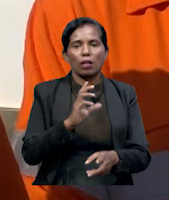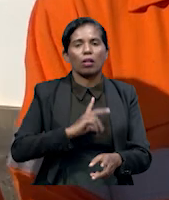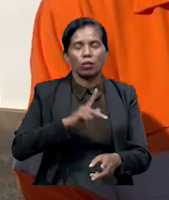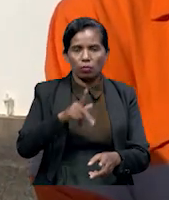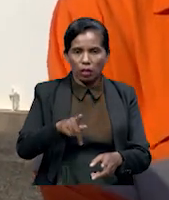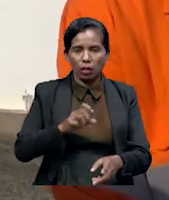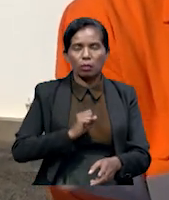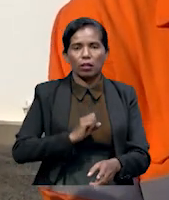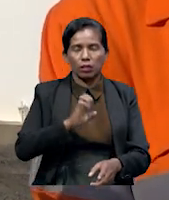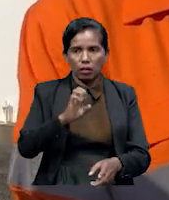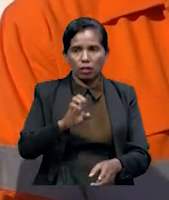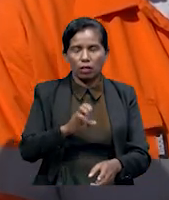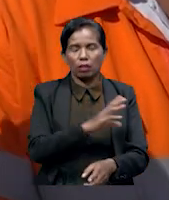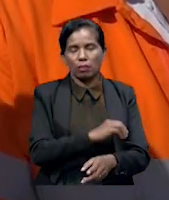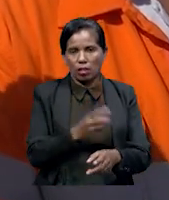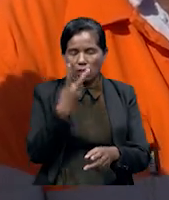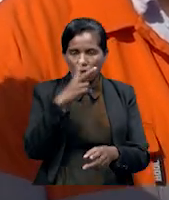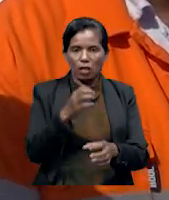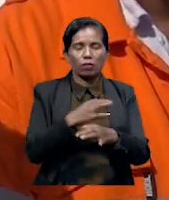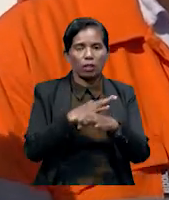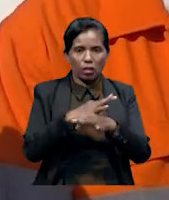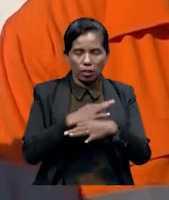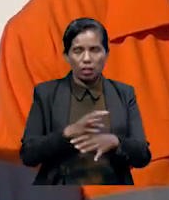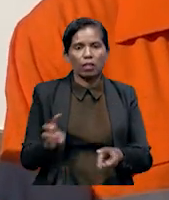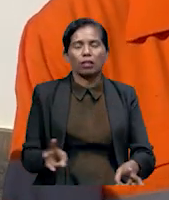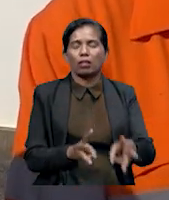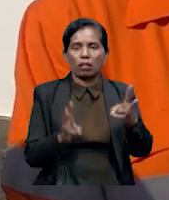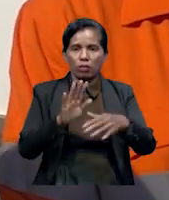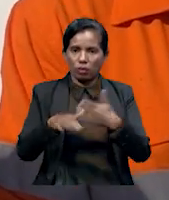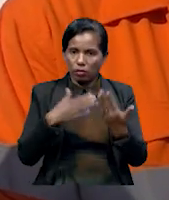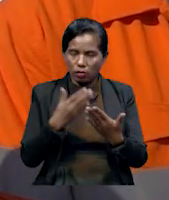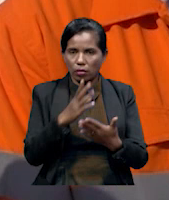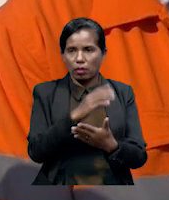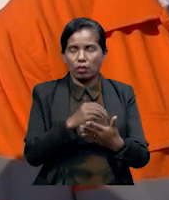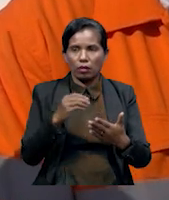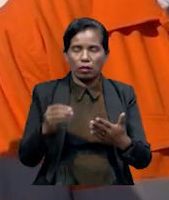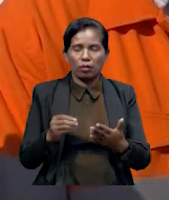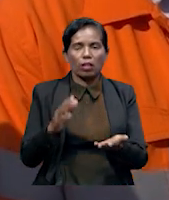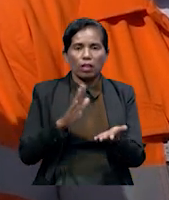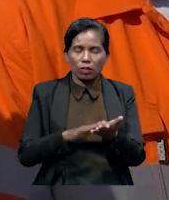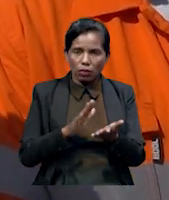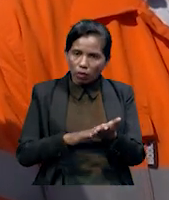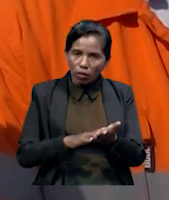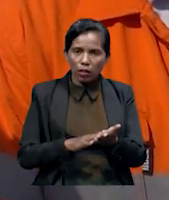same, eletrificação, né? Boas alné, bolsas de estudo,